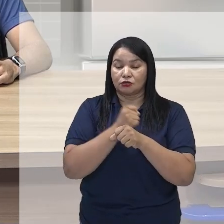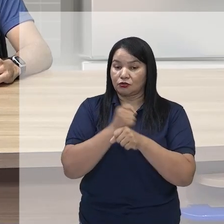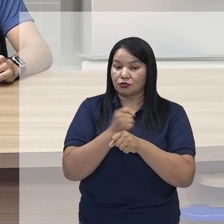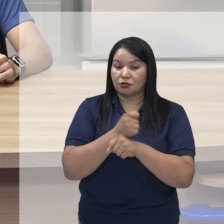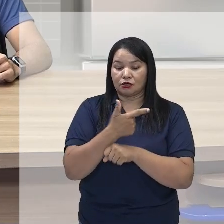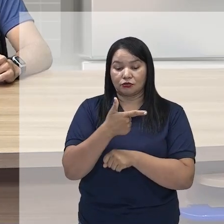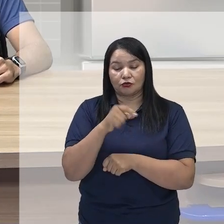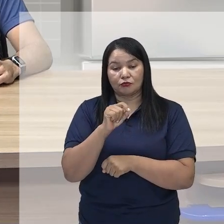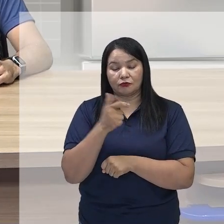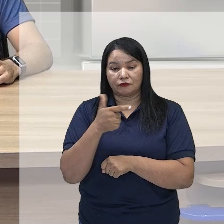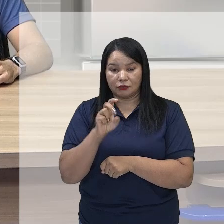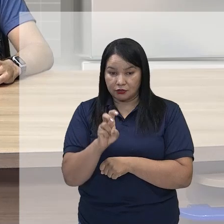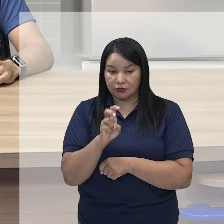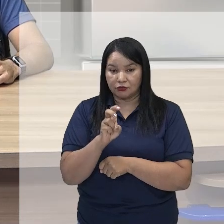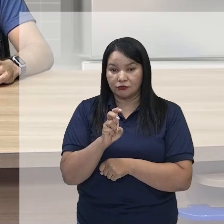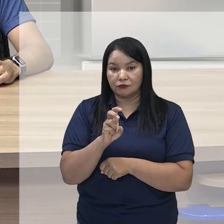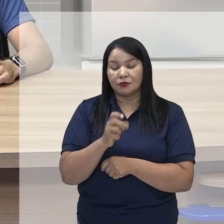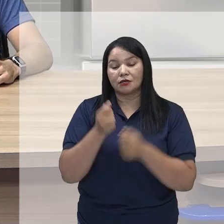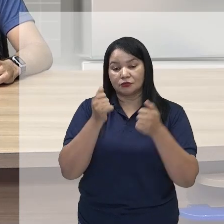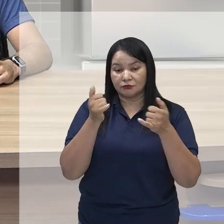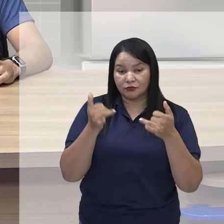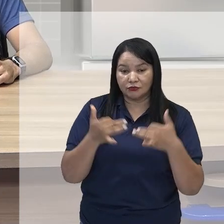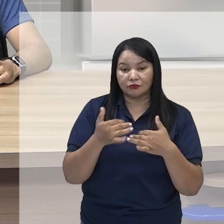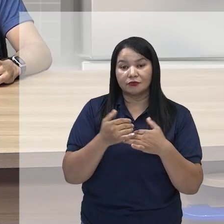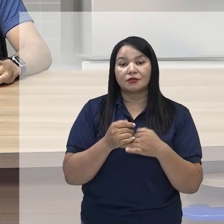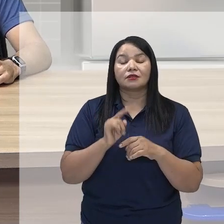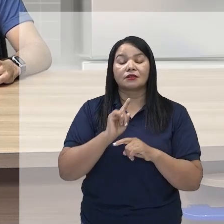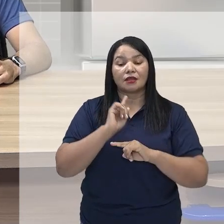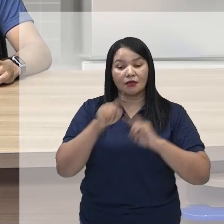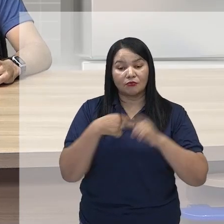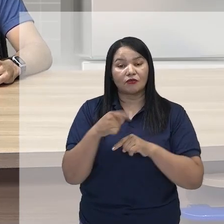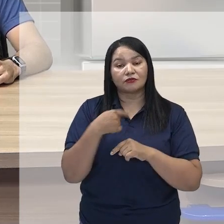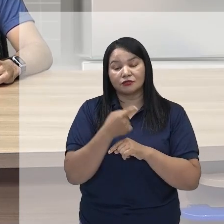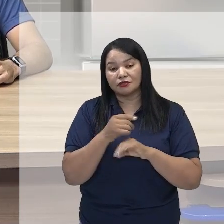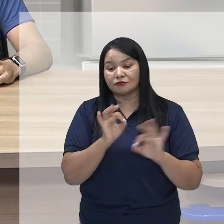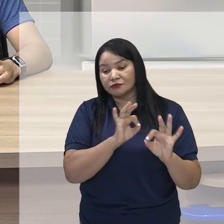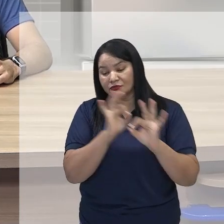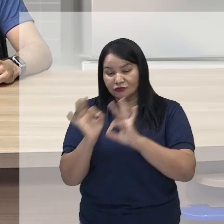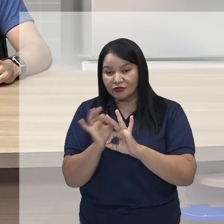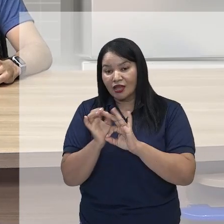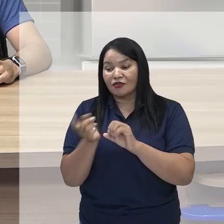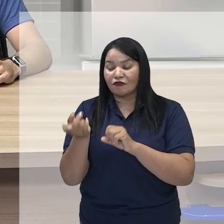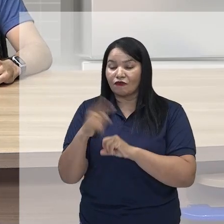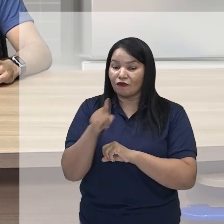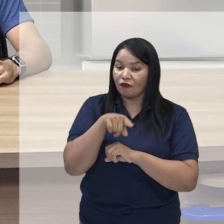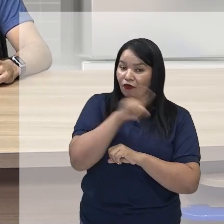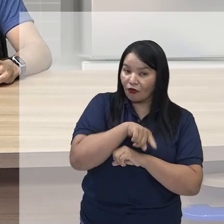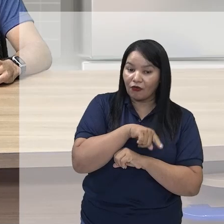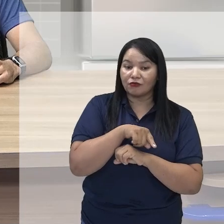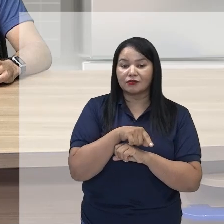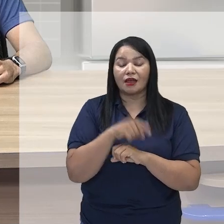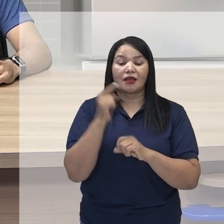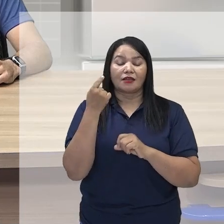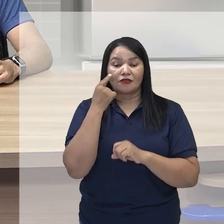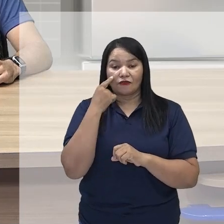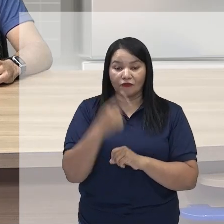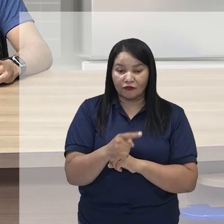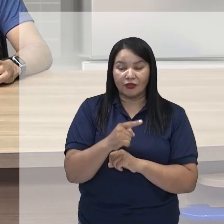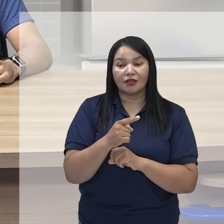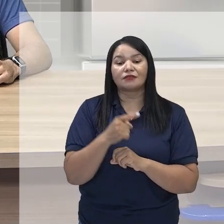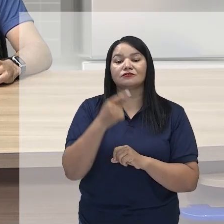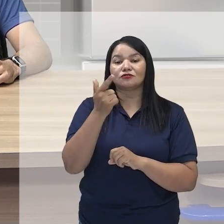aqui também na transmissão. Depois vocês voltem um pouquinho para dar uma lida, o bit.ly com